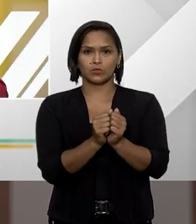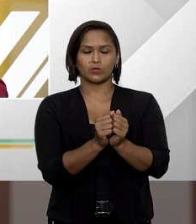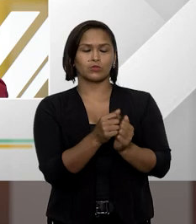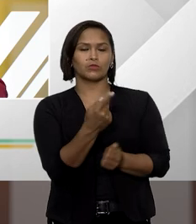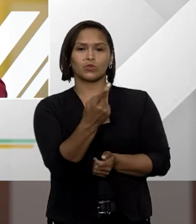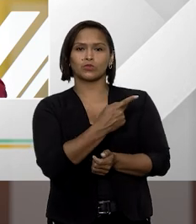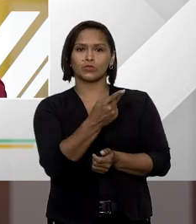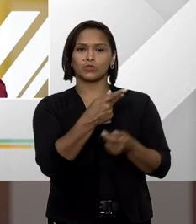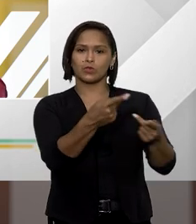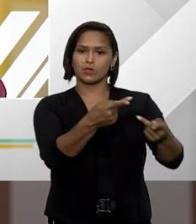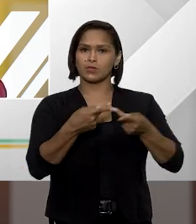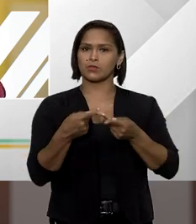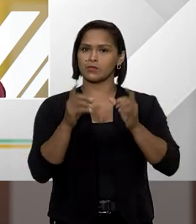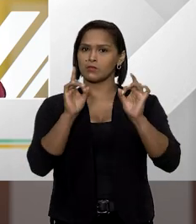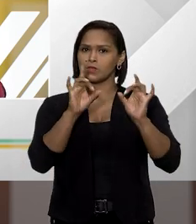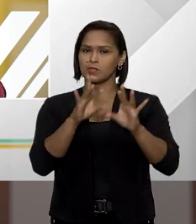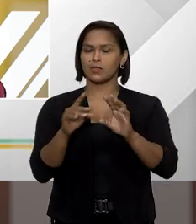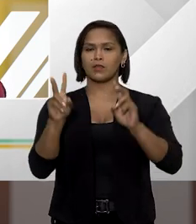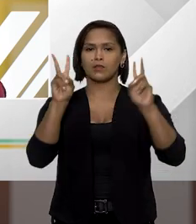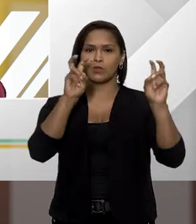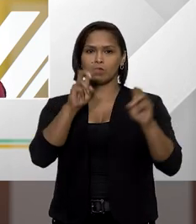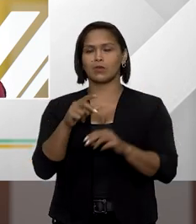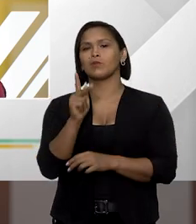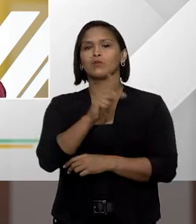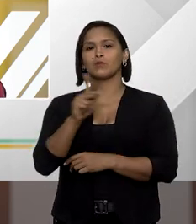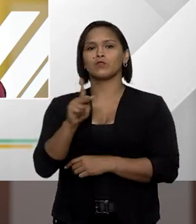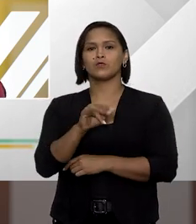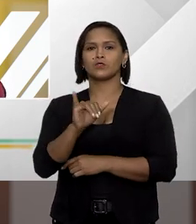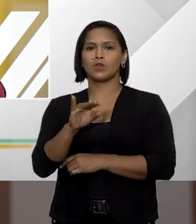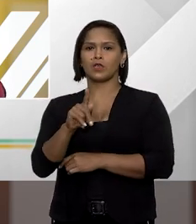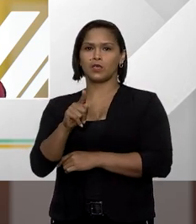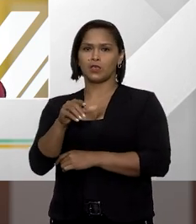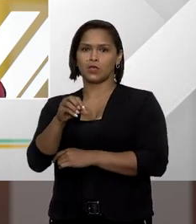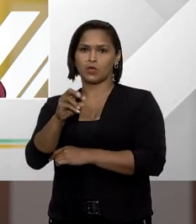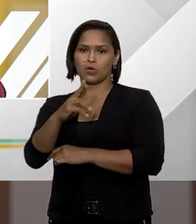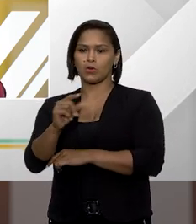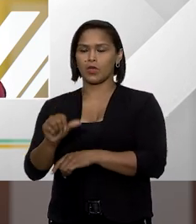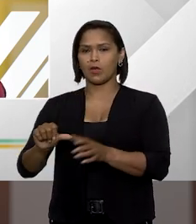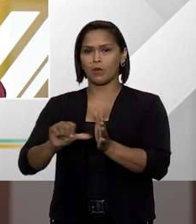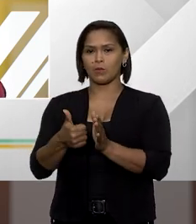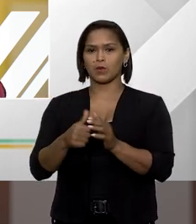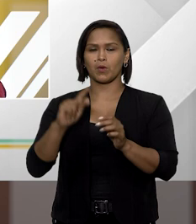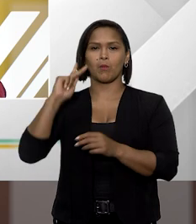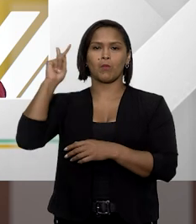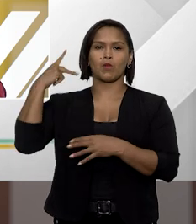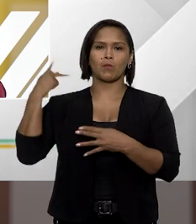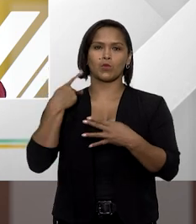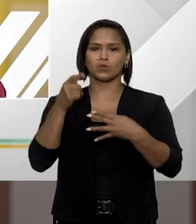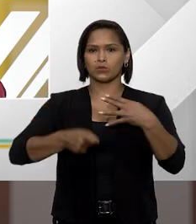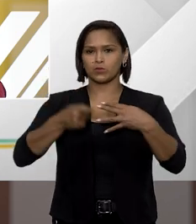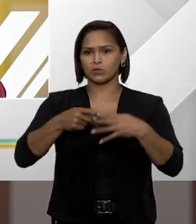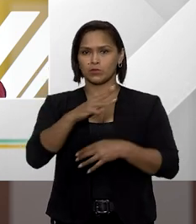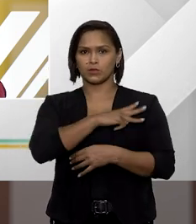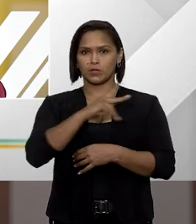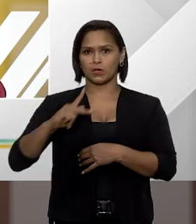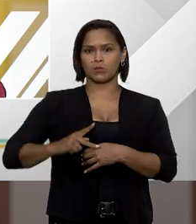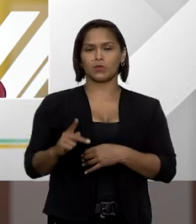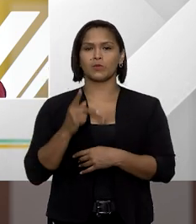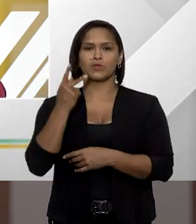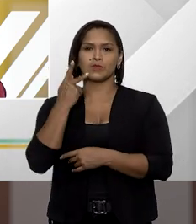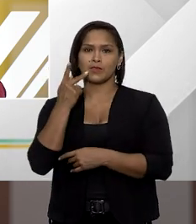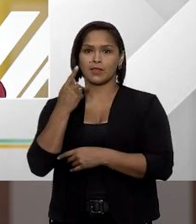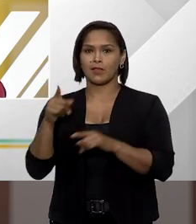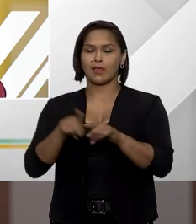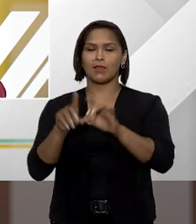conosco os nossos especialistas no assunto. O professor Igor Pinheiro é um deles, promotor de justiça do Ministério Público do